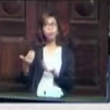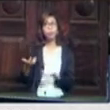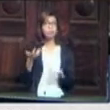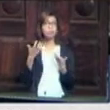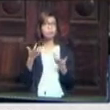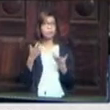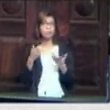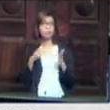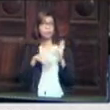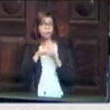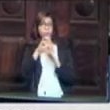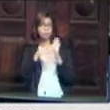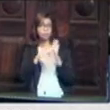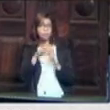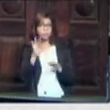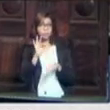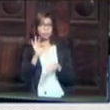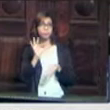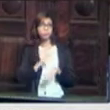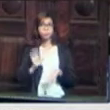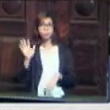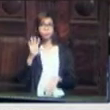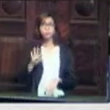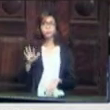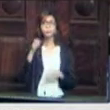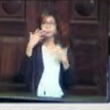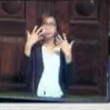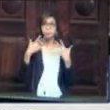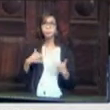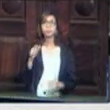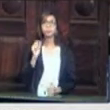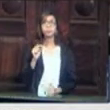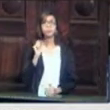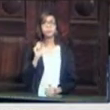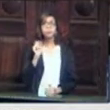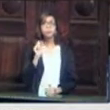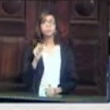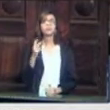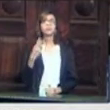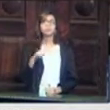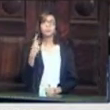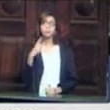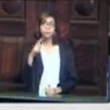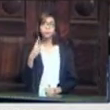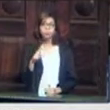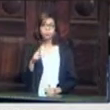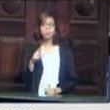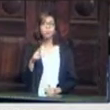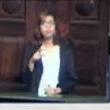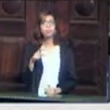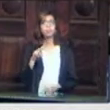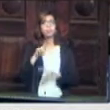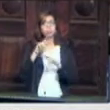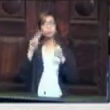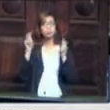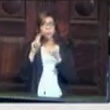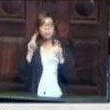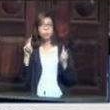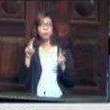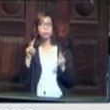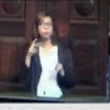Federal fala que no que se refere ao princípio da insuficiência e no que se refere